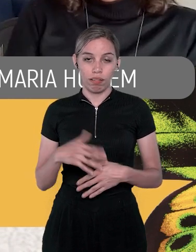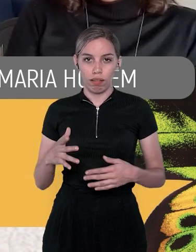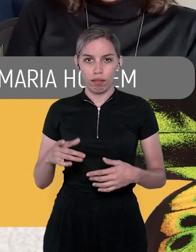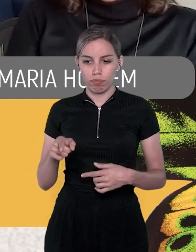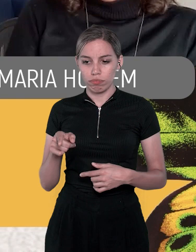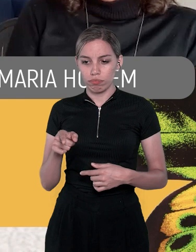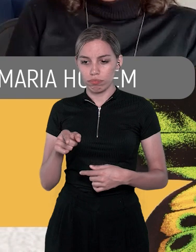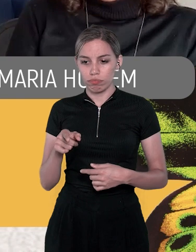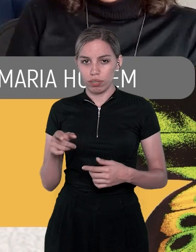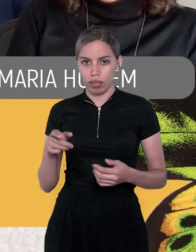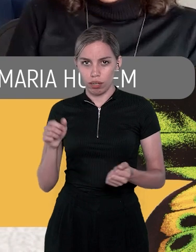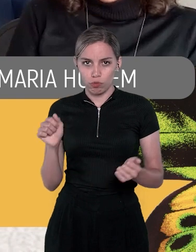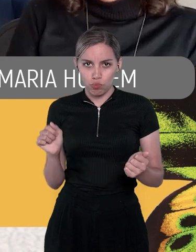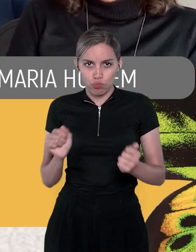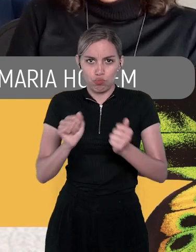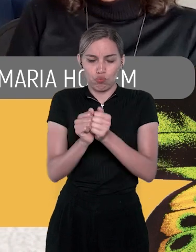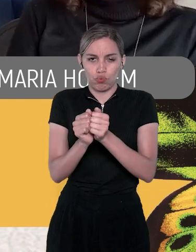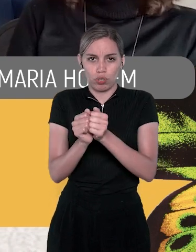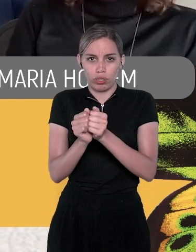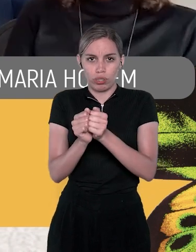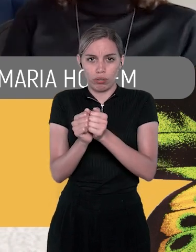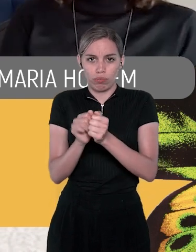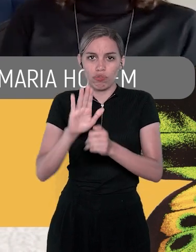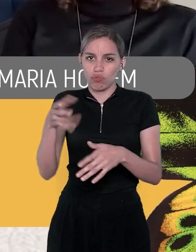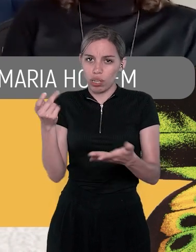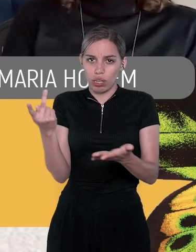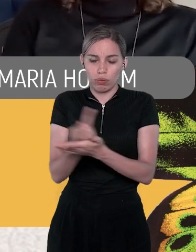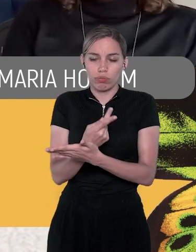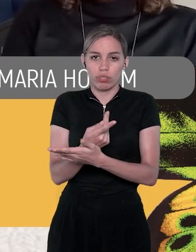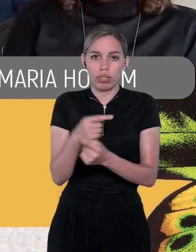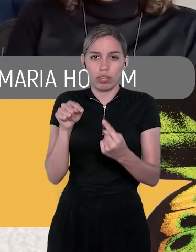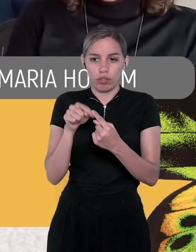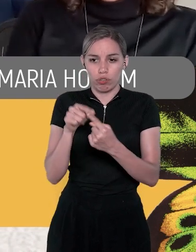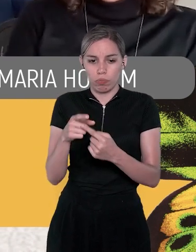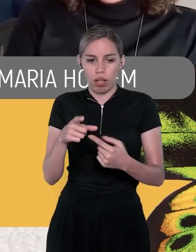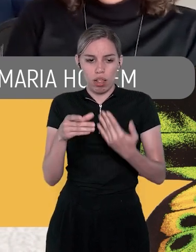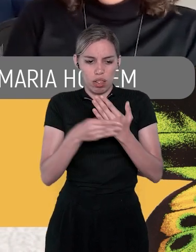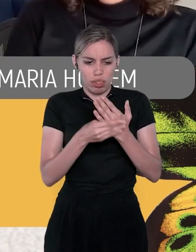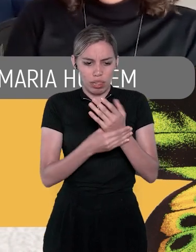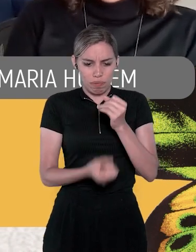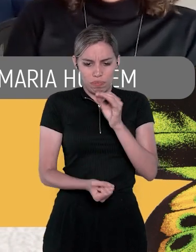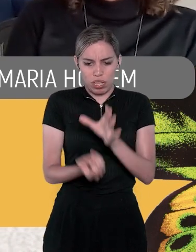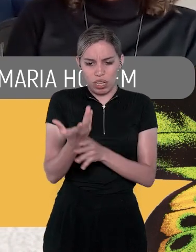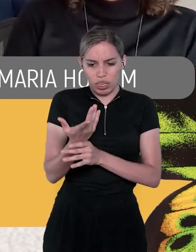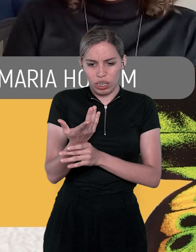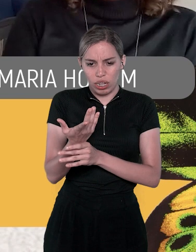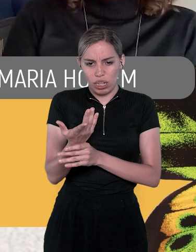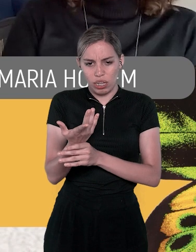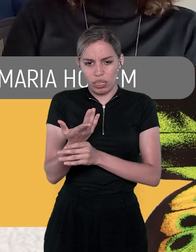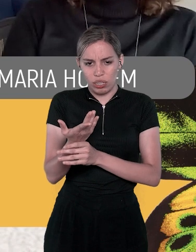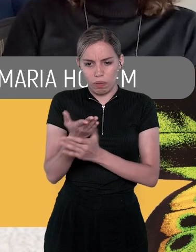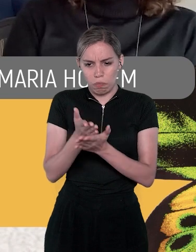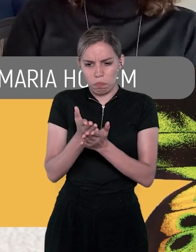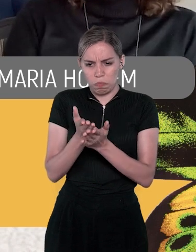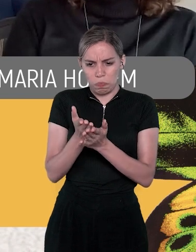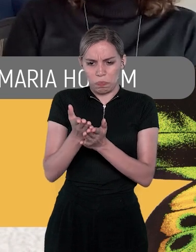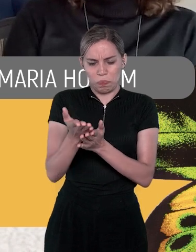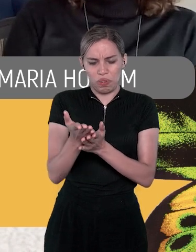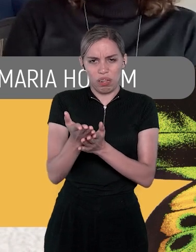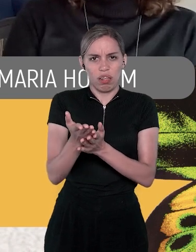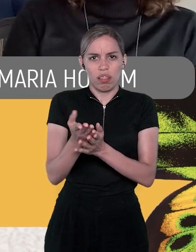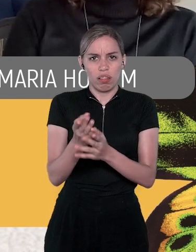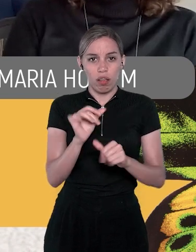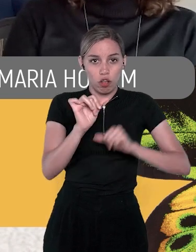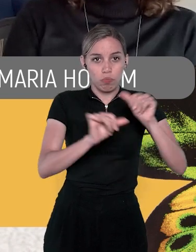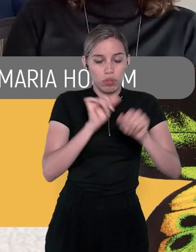essa fusão já está acontecendo. Uhum. E ela me tira do formato do livro clássico de ciências sociais para o